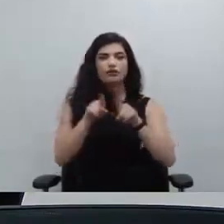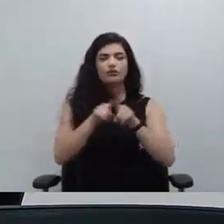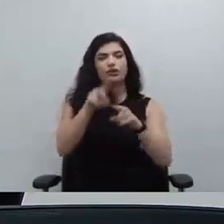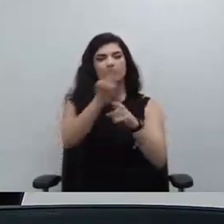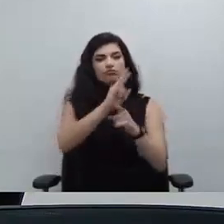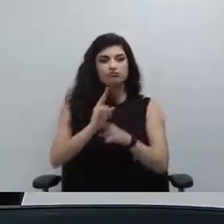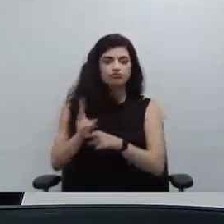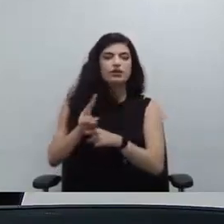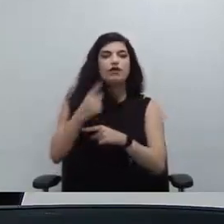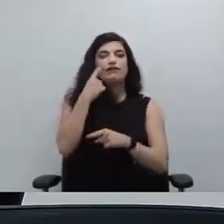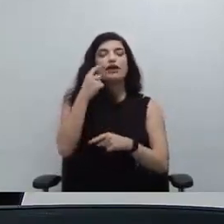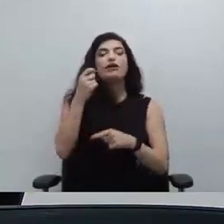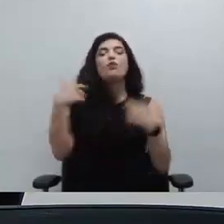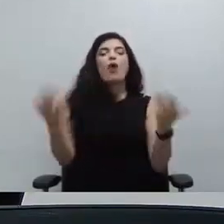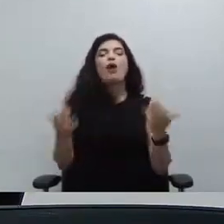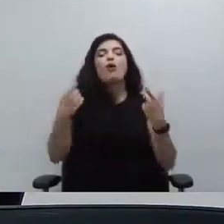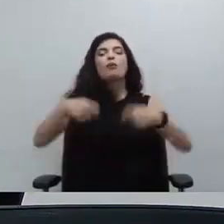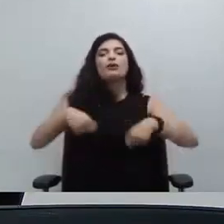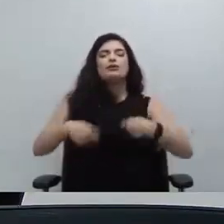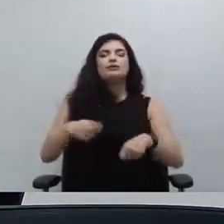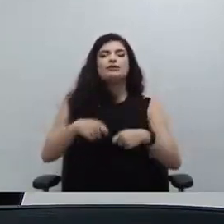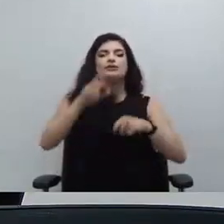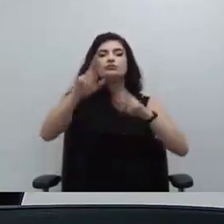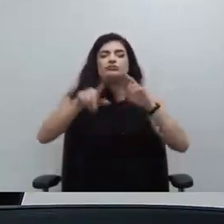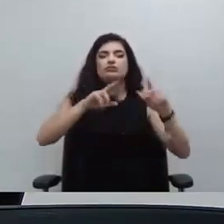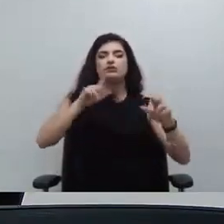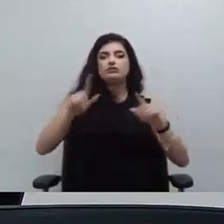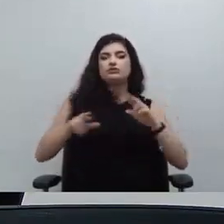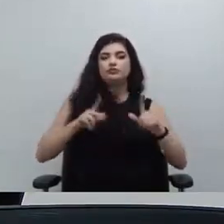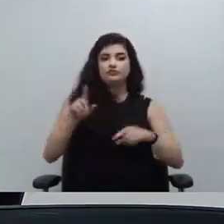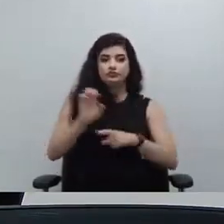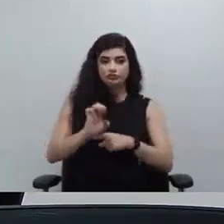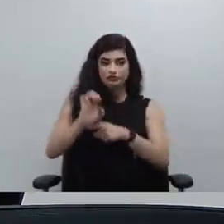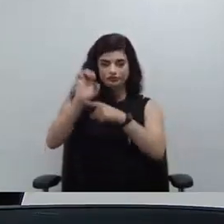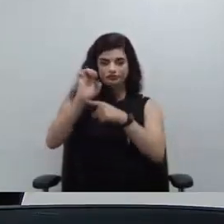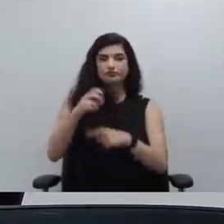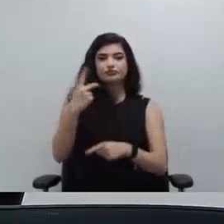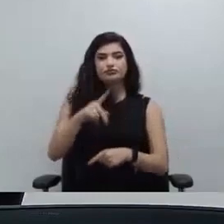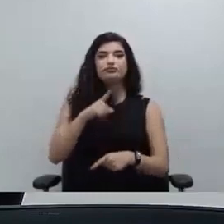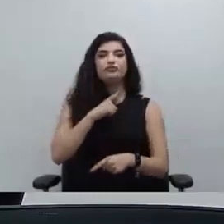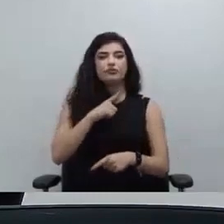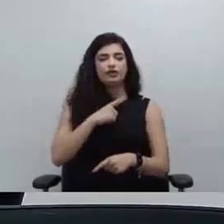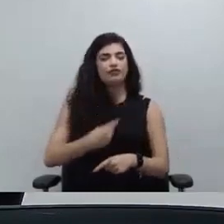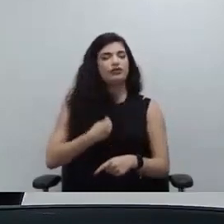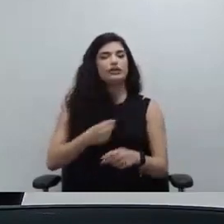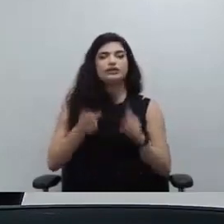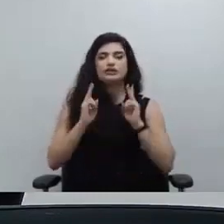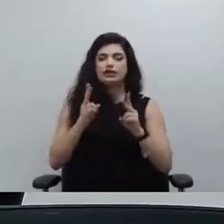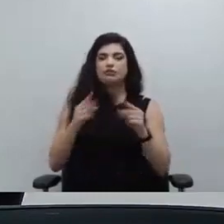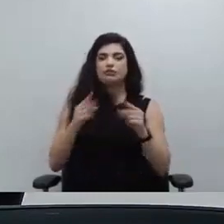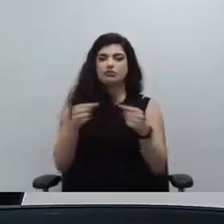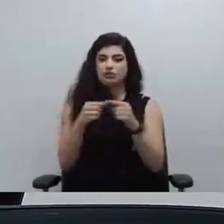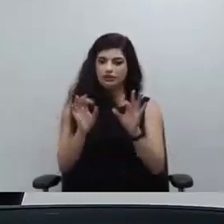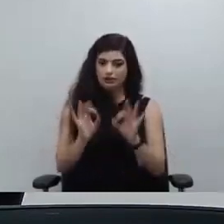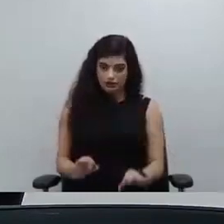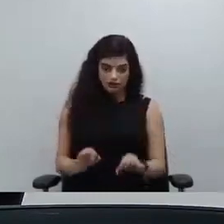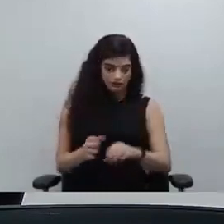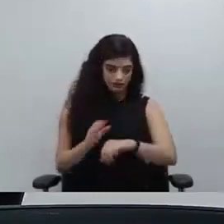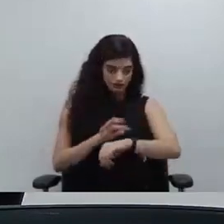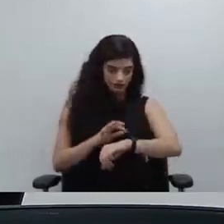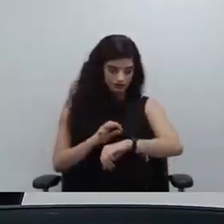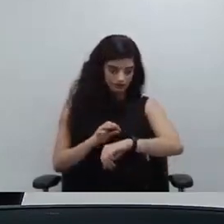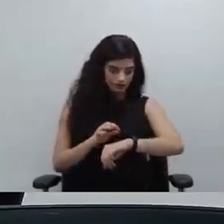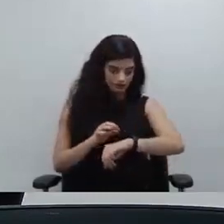que as necessidades específicas das diferentes regiões do Estado estejam sempre contempladas. A Ouvidoria